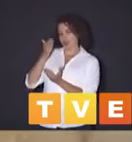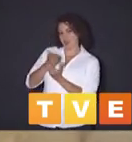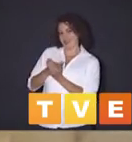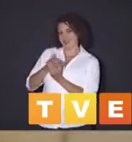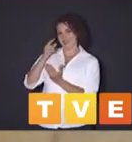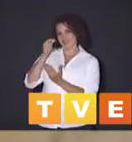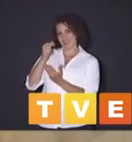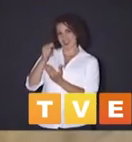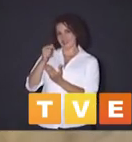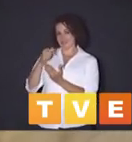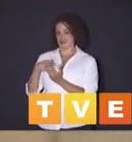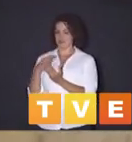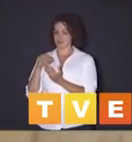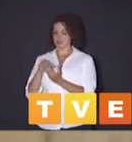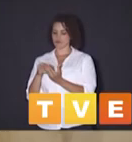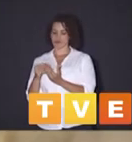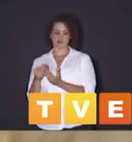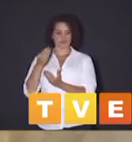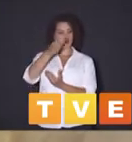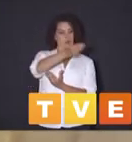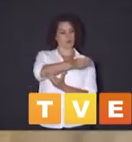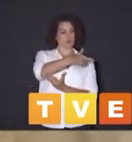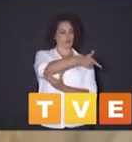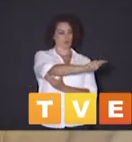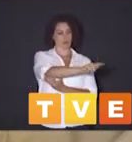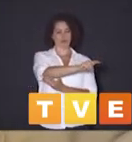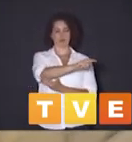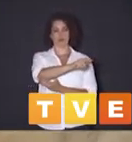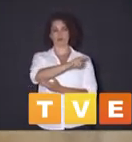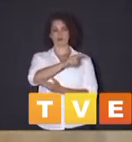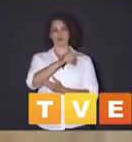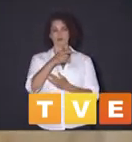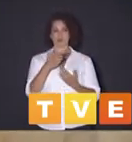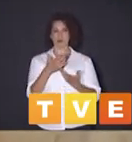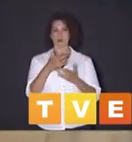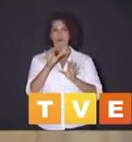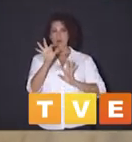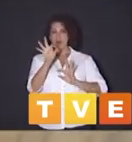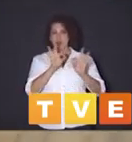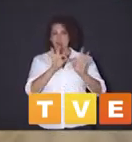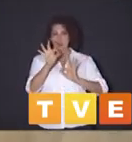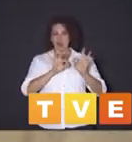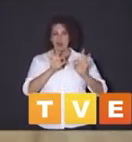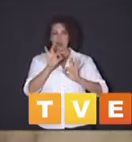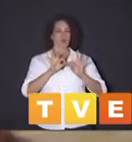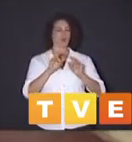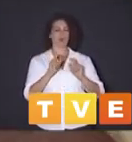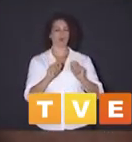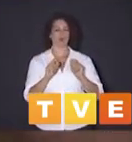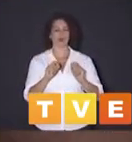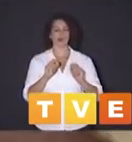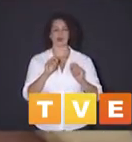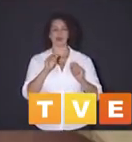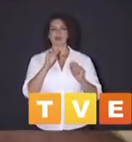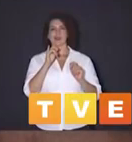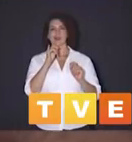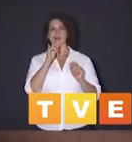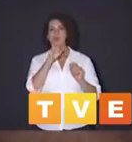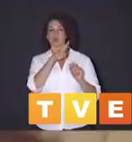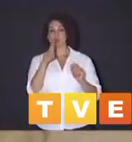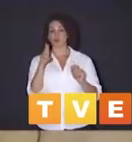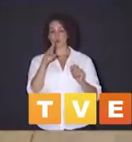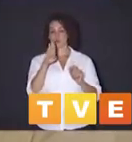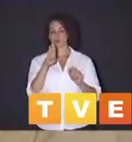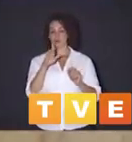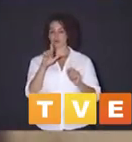carteira nesse processo de transação se criou uma estrutura bastante interessante que é o seguinte que o nome técnico é